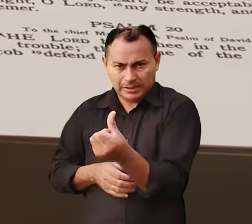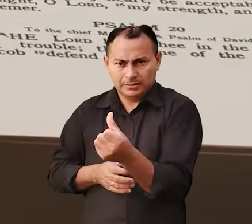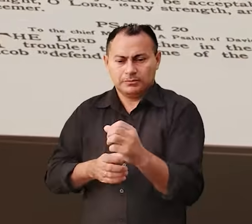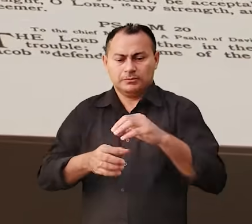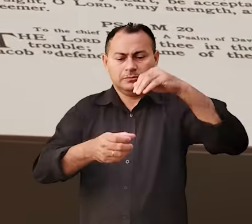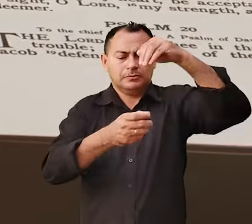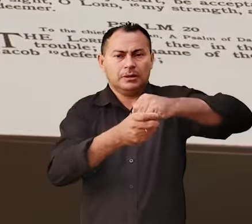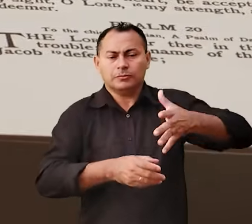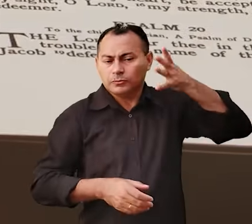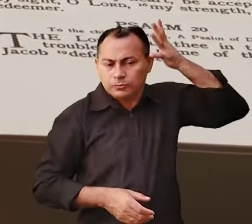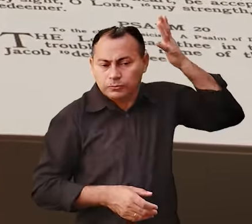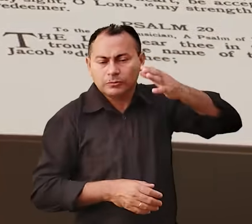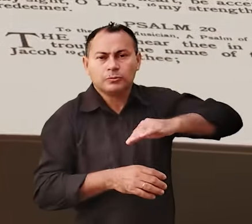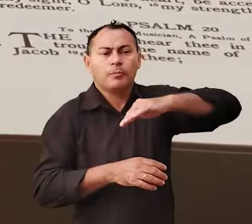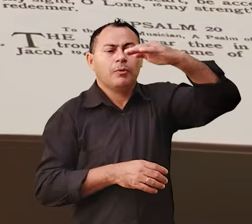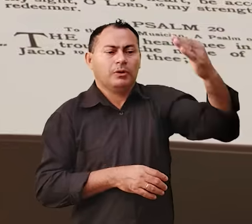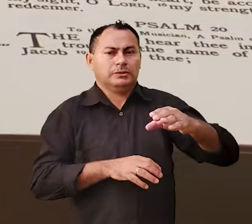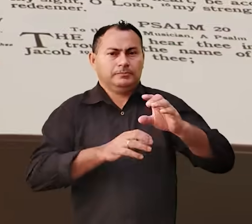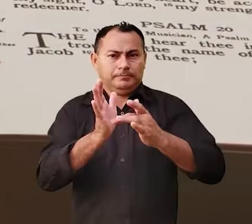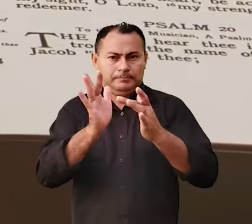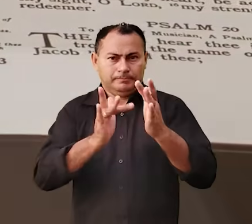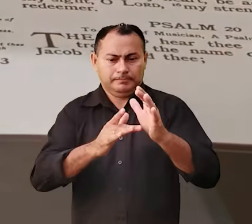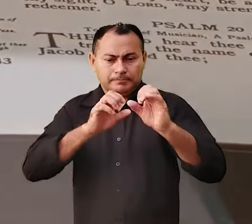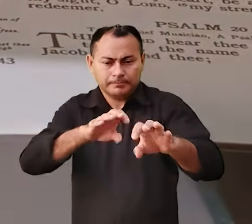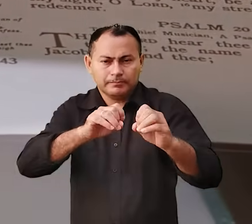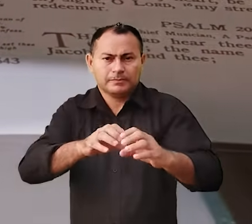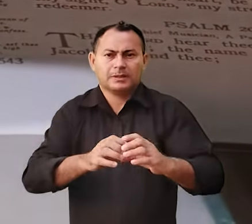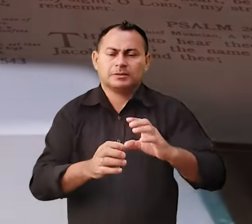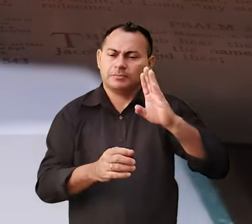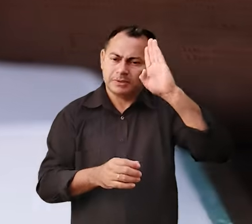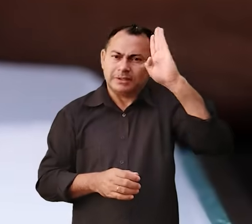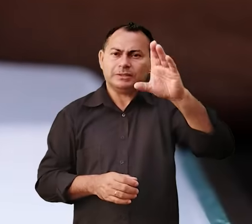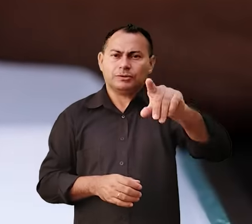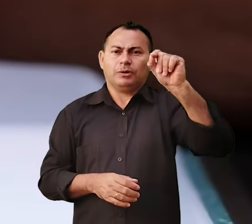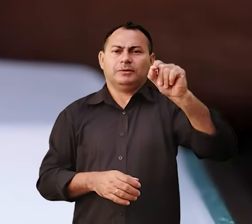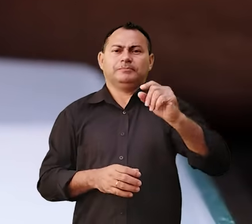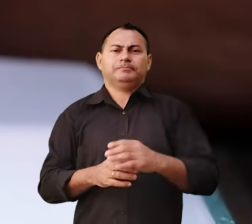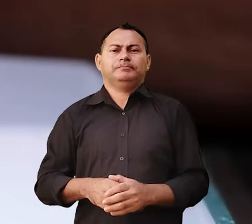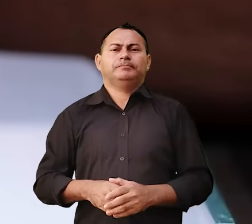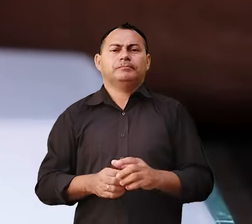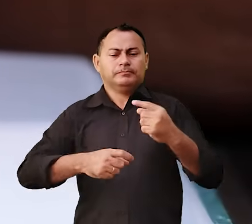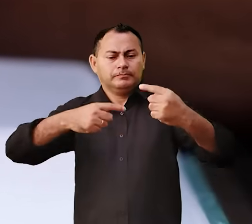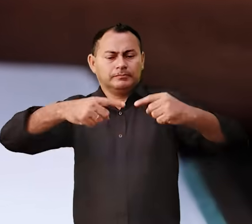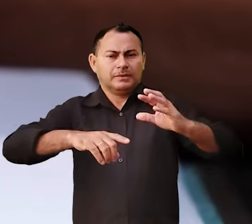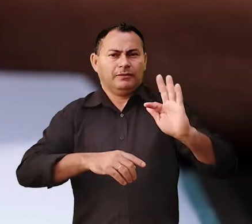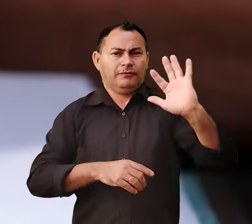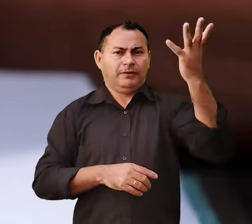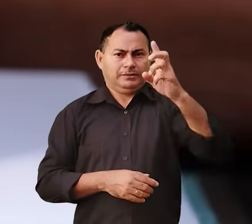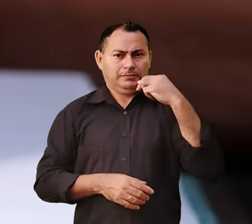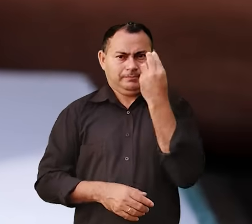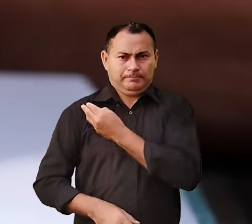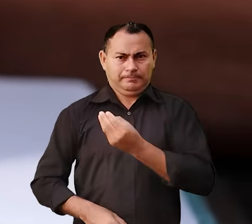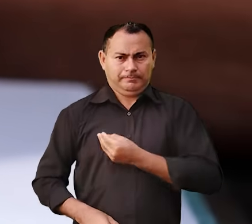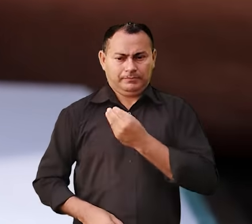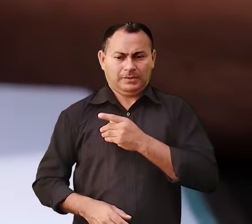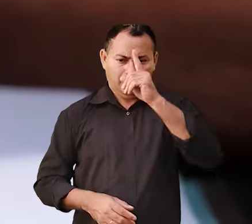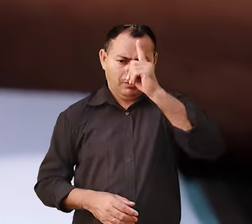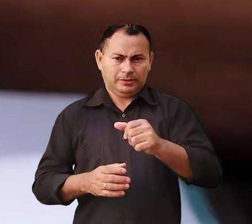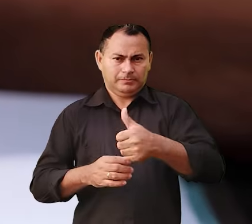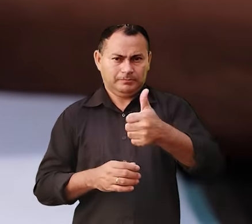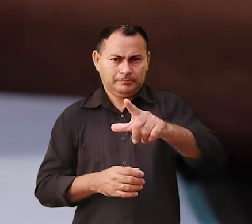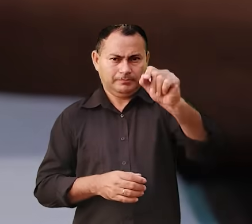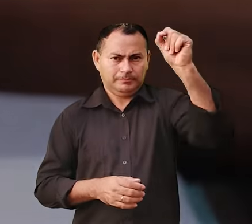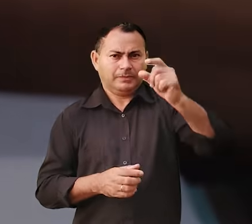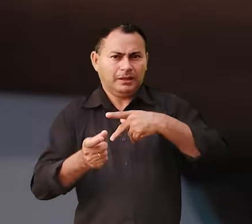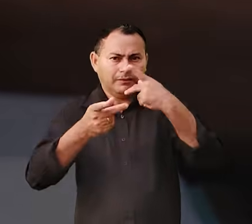do Sermão do Monte, Jesus dá um grande ensinamento sobre prioridades. Quando ele discute os fatos da nossa vida em ordem